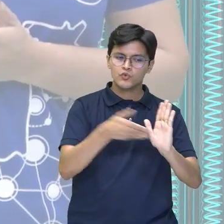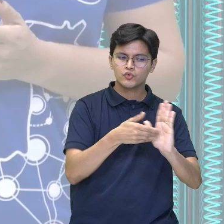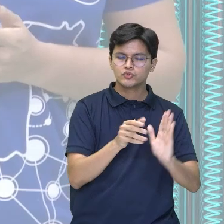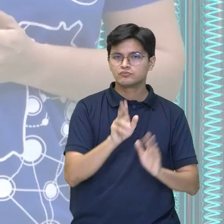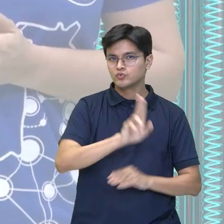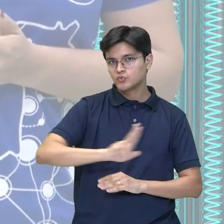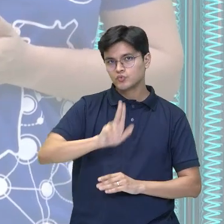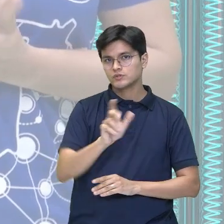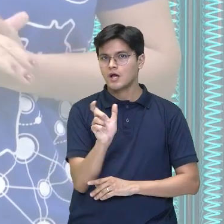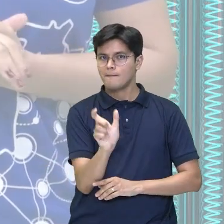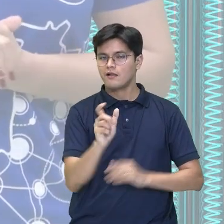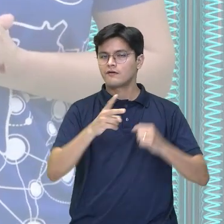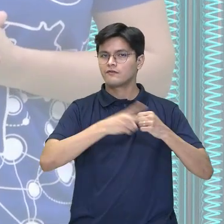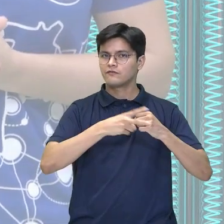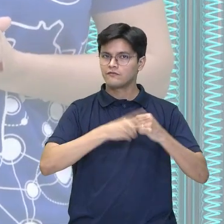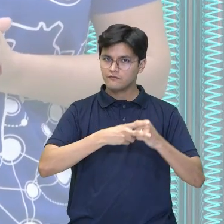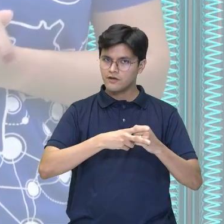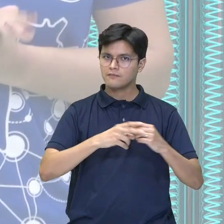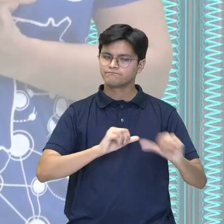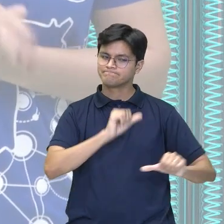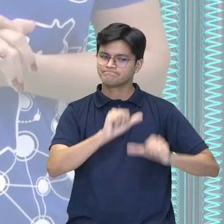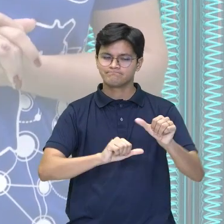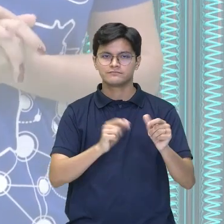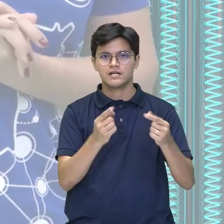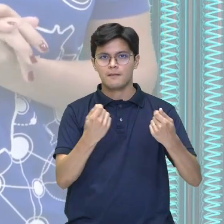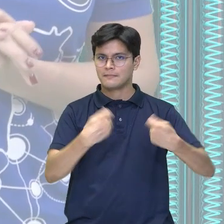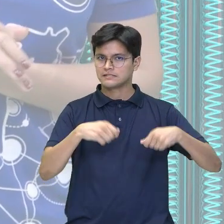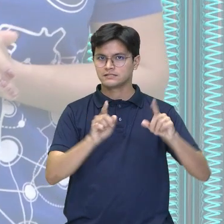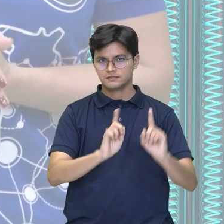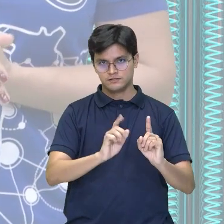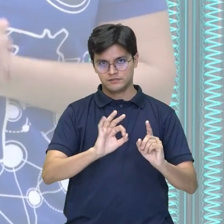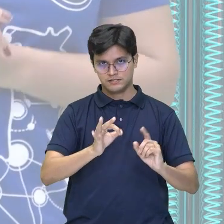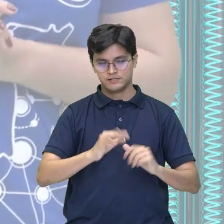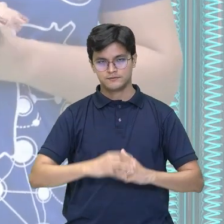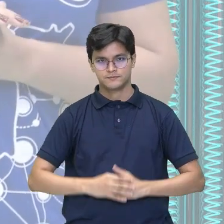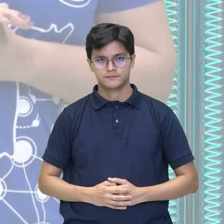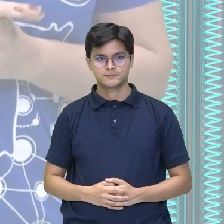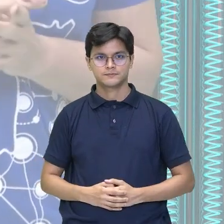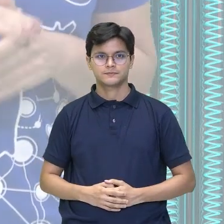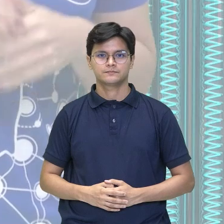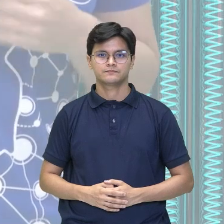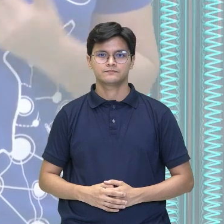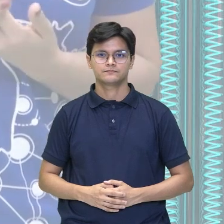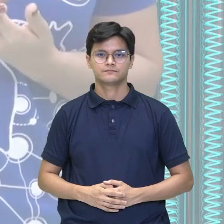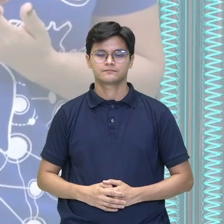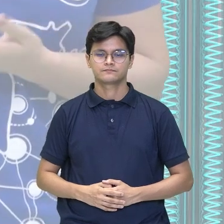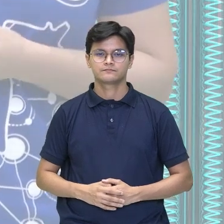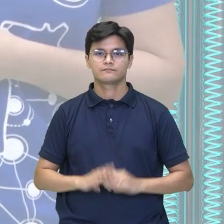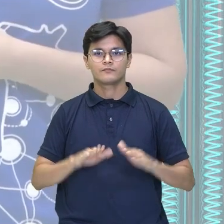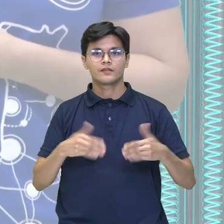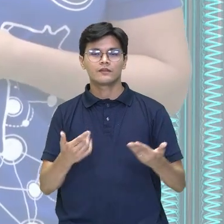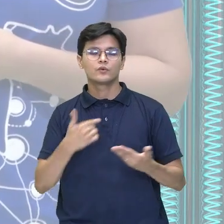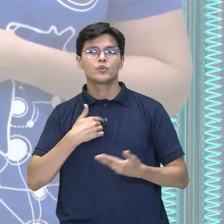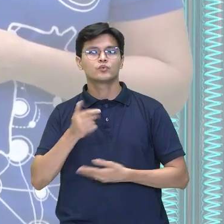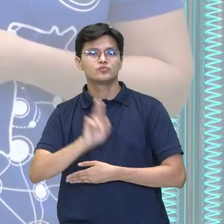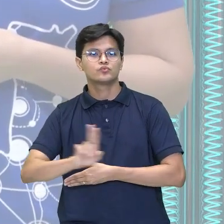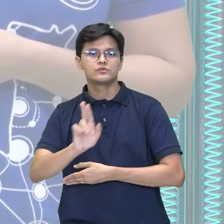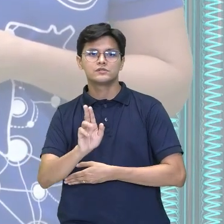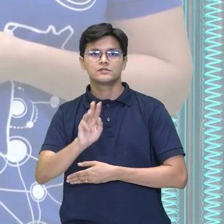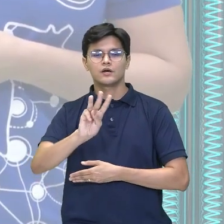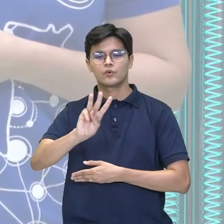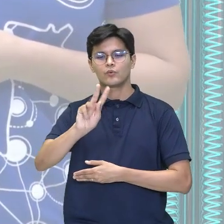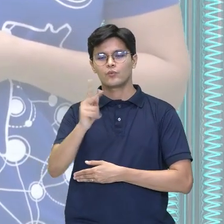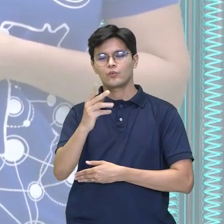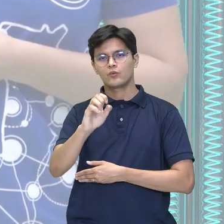preocupem em mudar o verbo, tá? Vamos fazer aqui comigo. Vejam, eu vou utilizar o where. O que